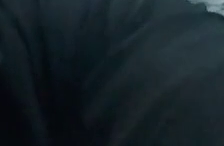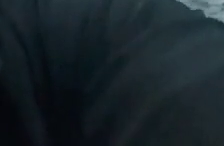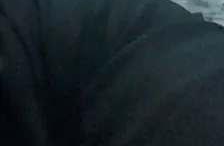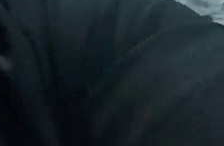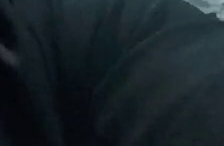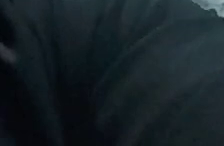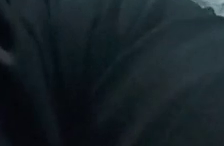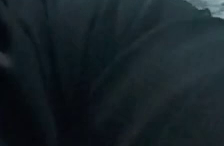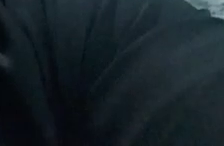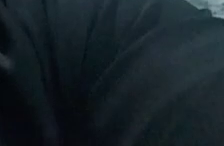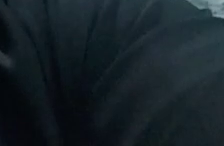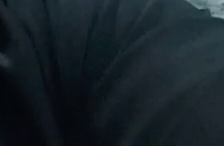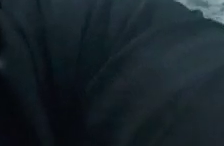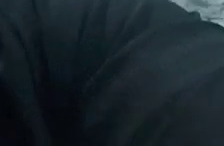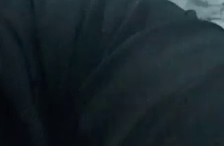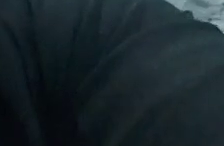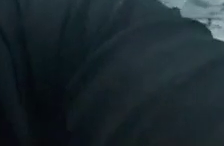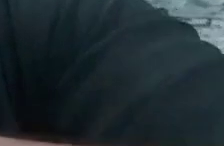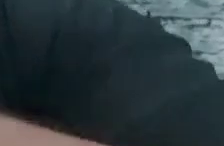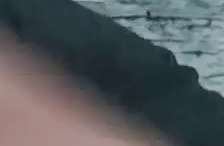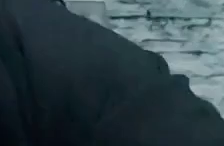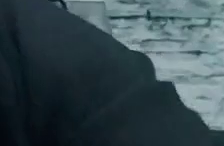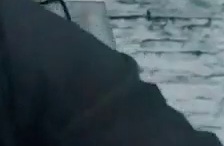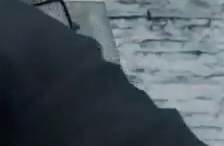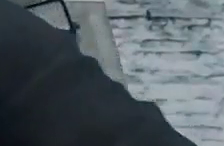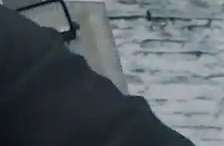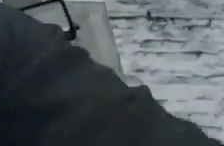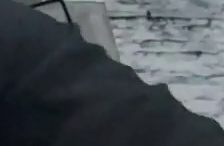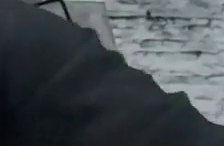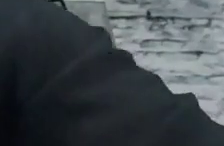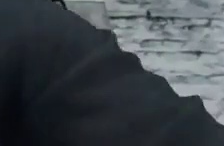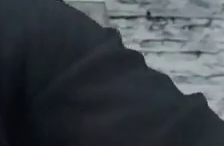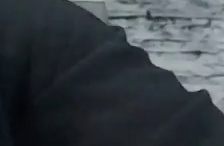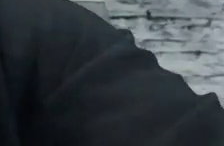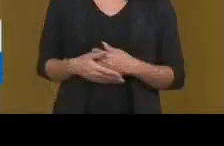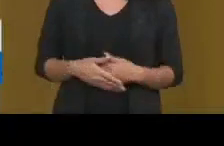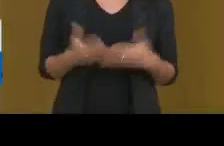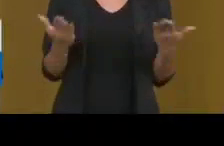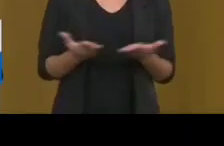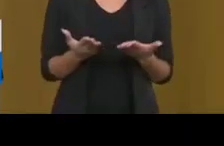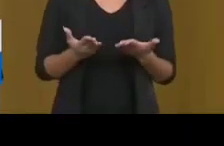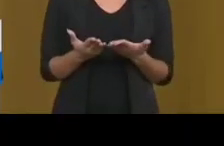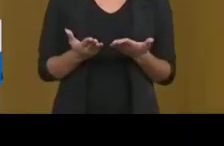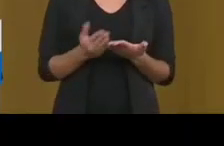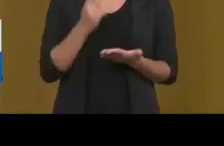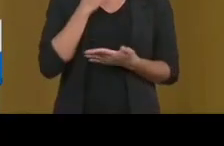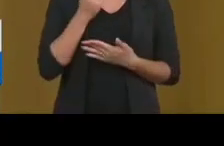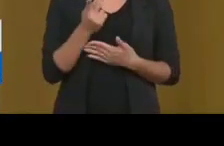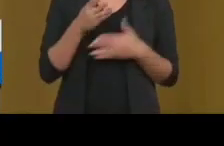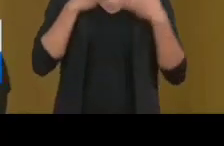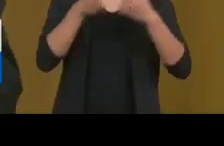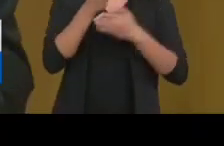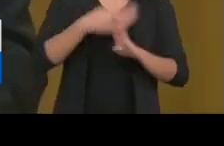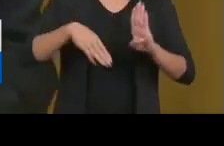contra as pessoas que estavam pedindo SOS para eles. Para o mundo que eu quero descer. Especialmente a participação